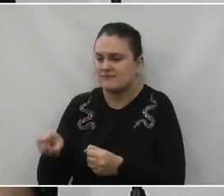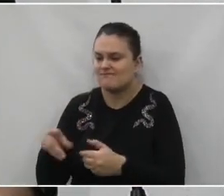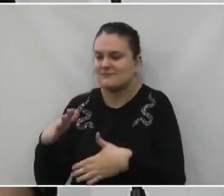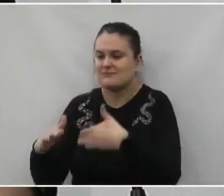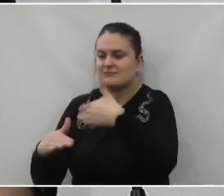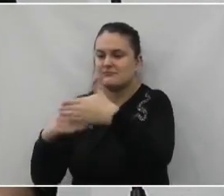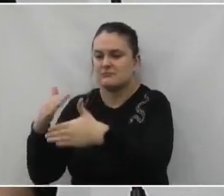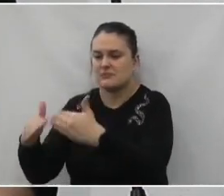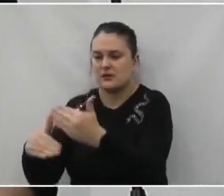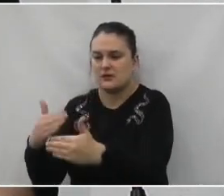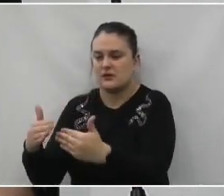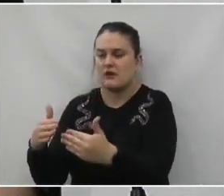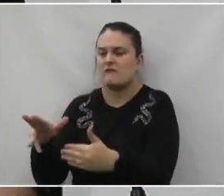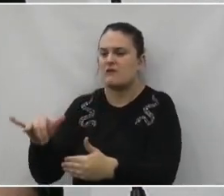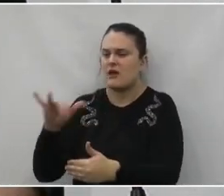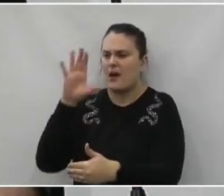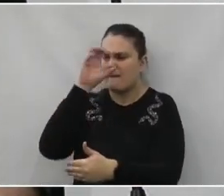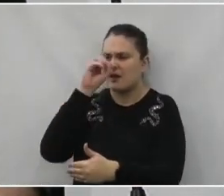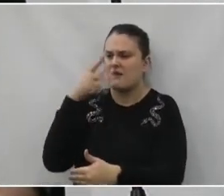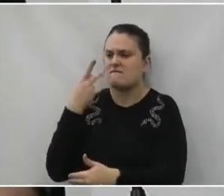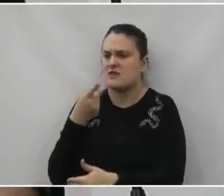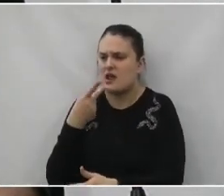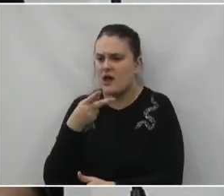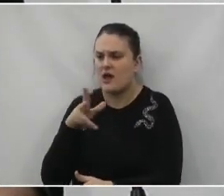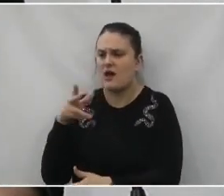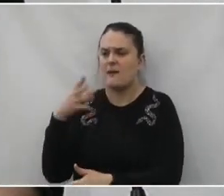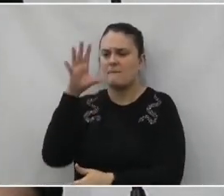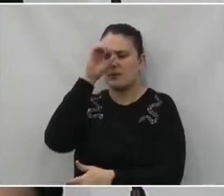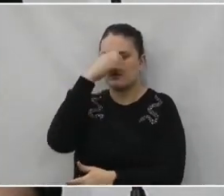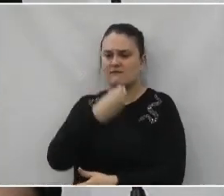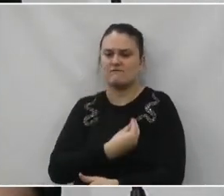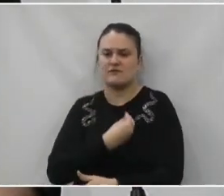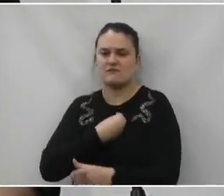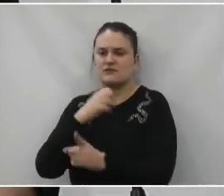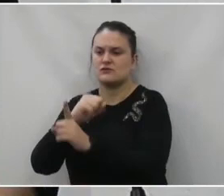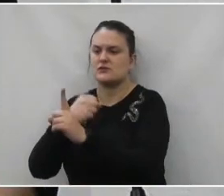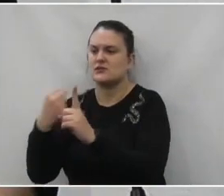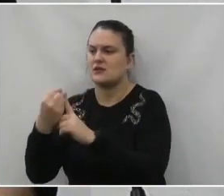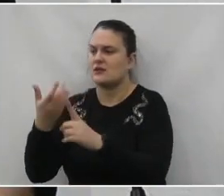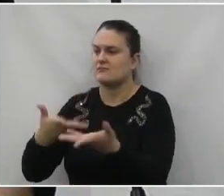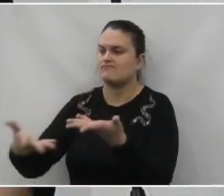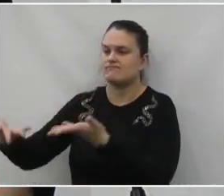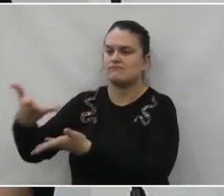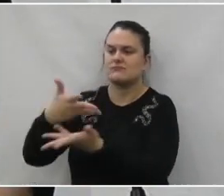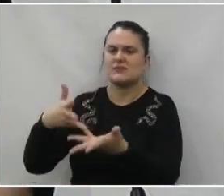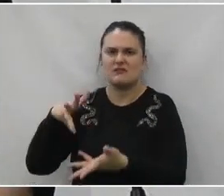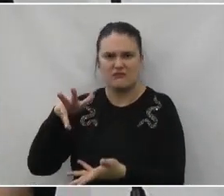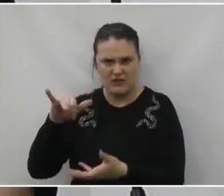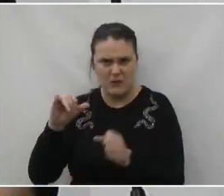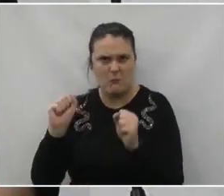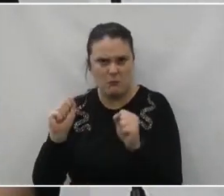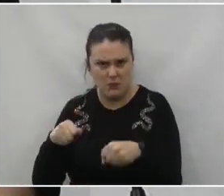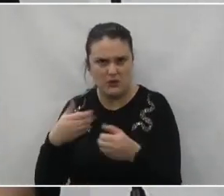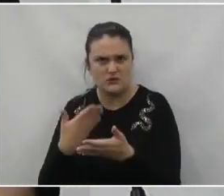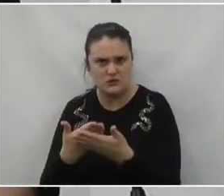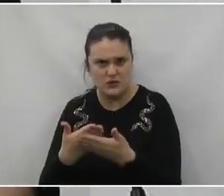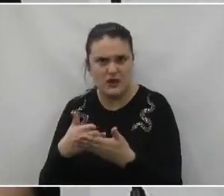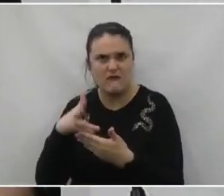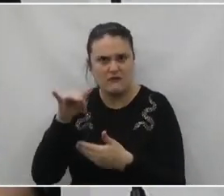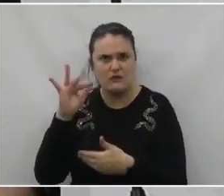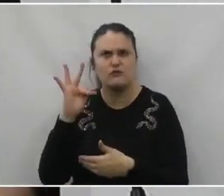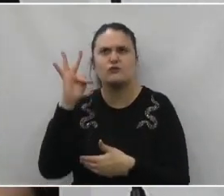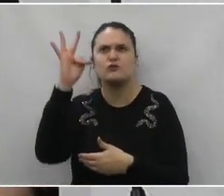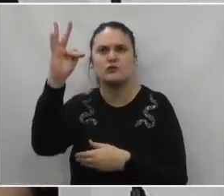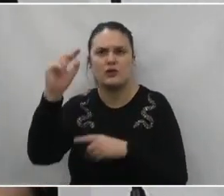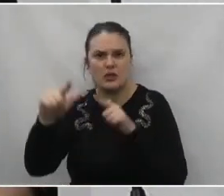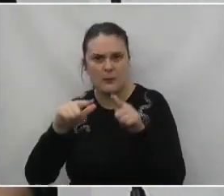desenvolver? Aprender a falar, a conviver com pessoas. Será que ela vai poder estudar? Vai um dia